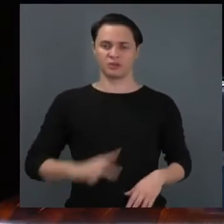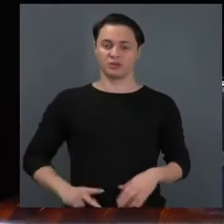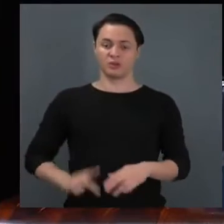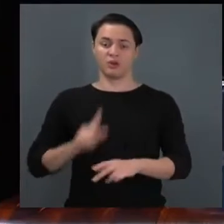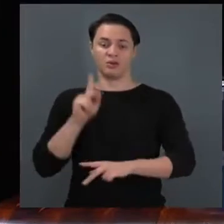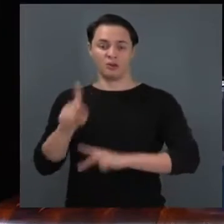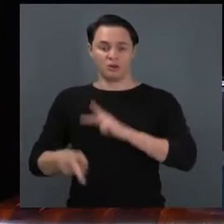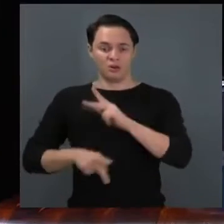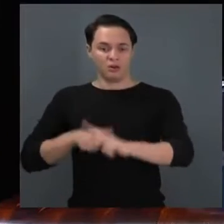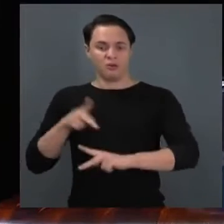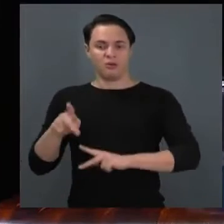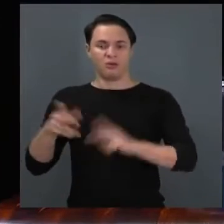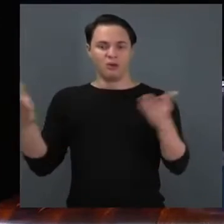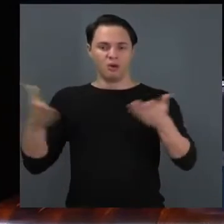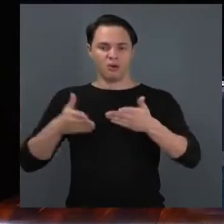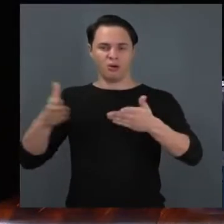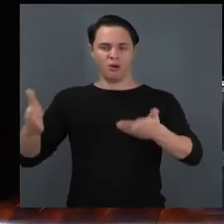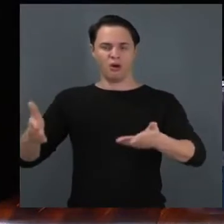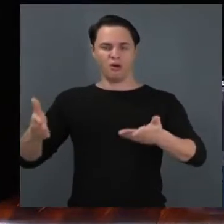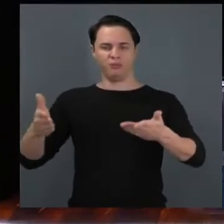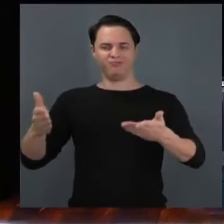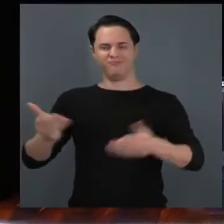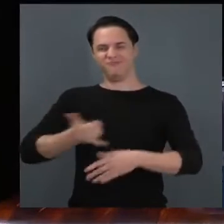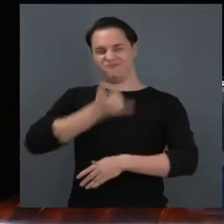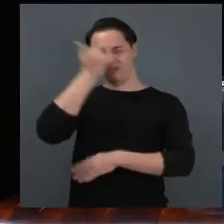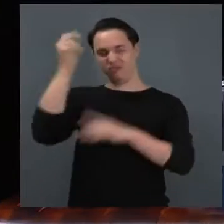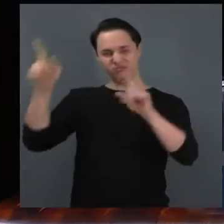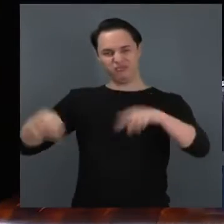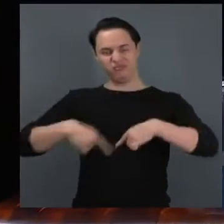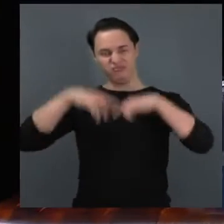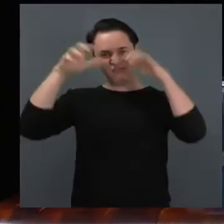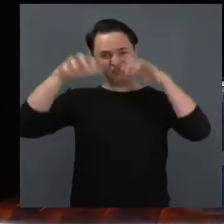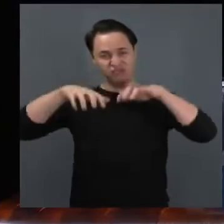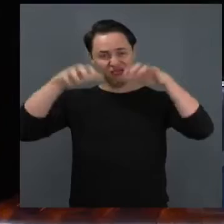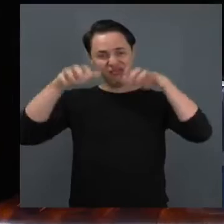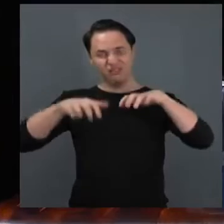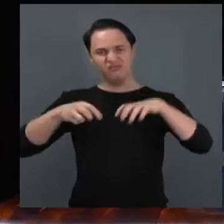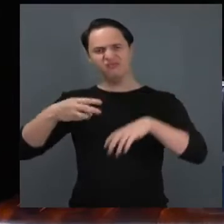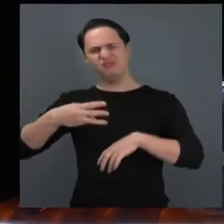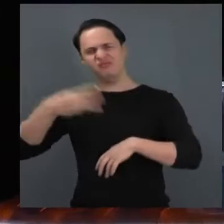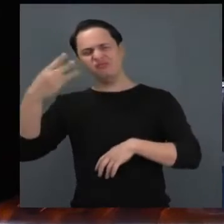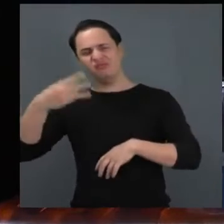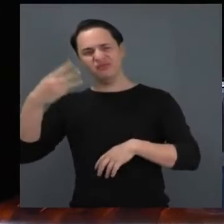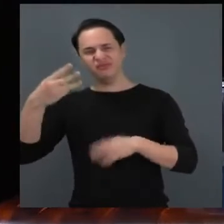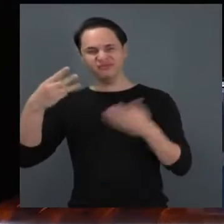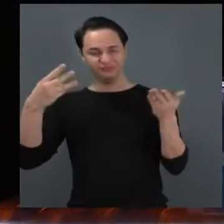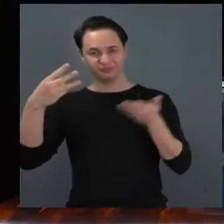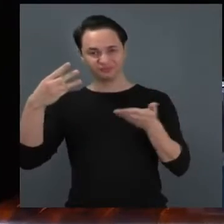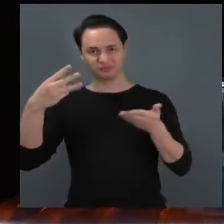atingida pelas chuvas sofre e sofre muito. É o terceiro quarto, senhor presidente,